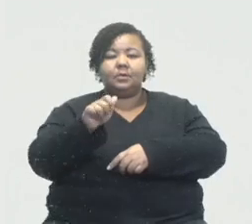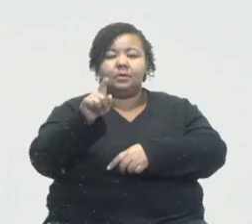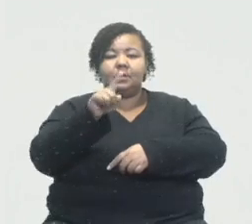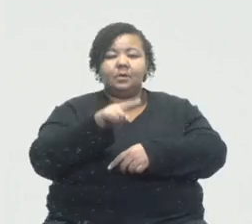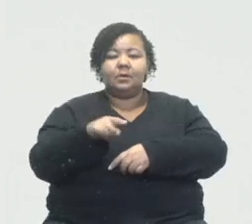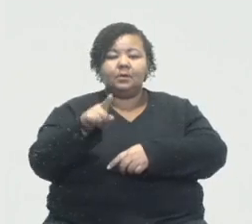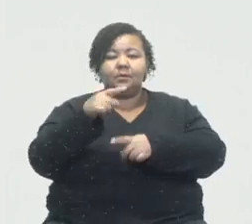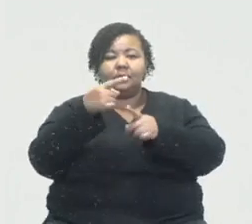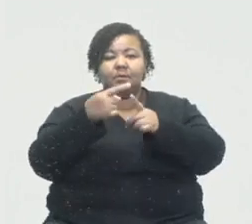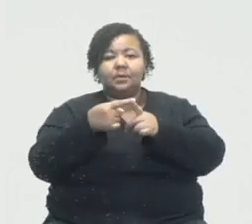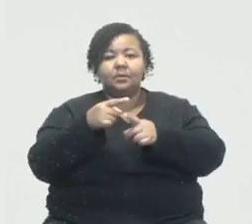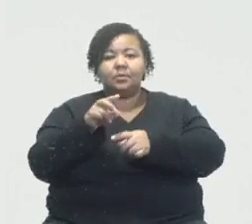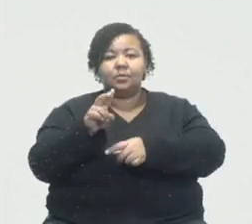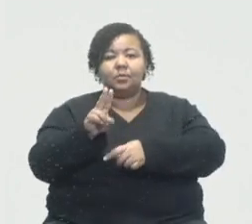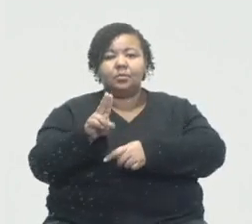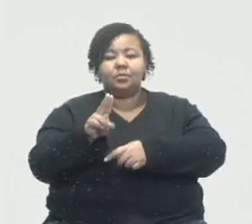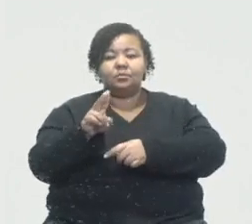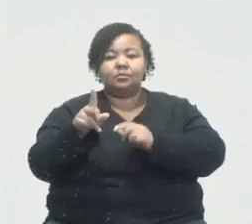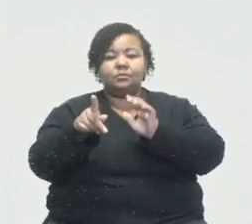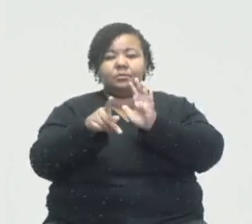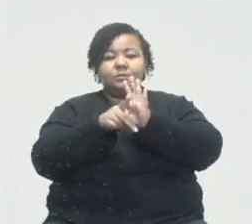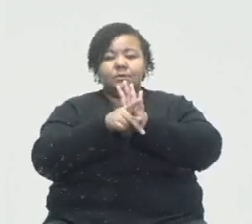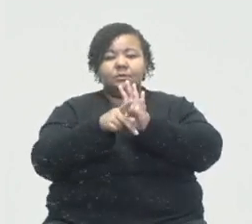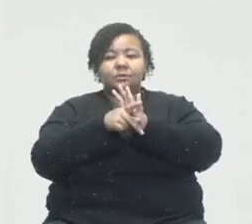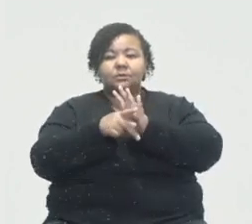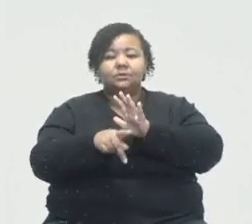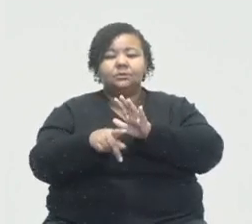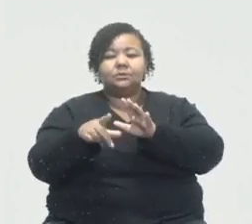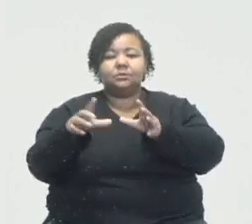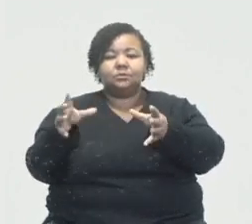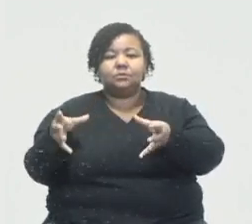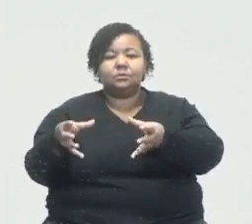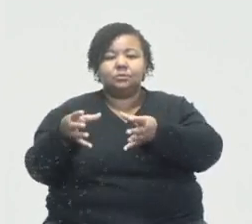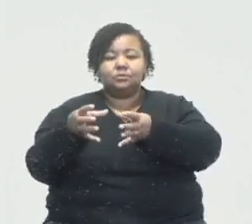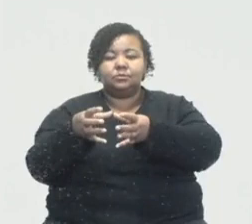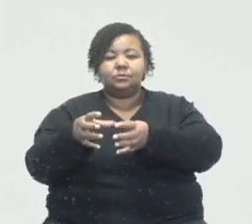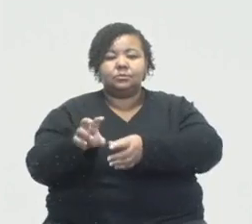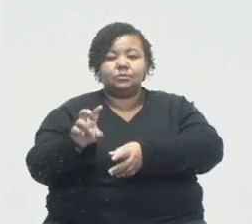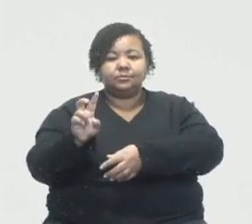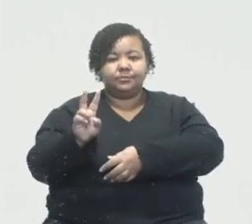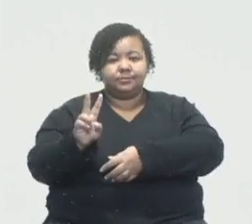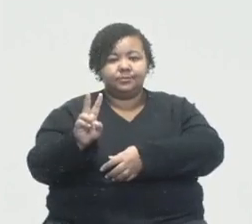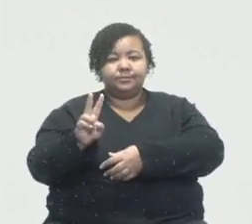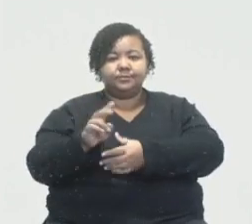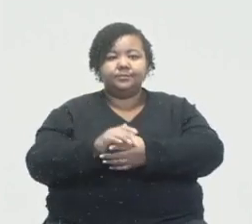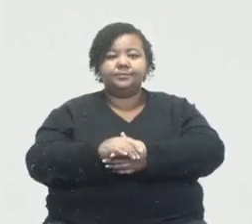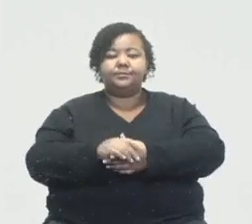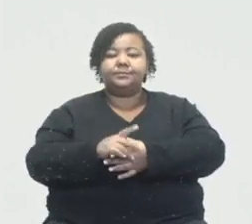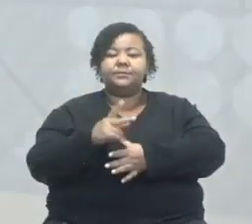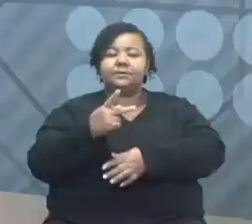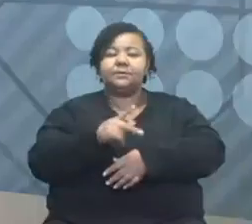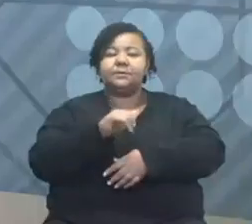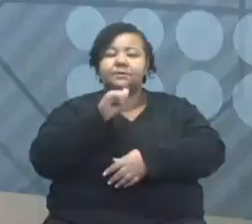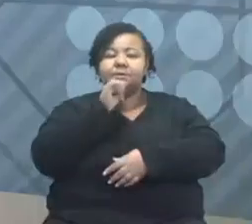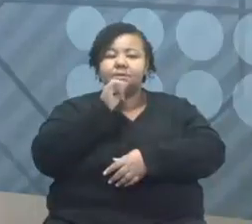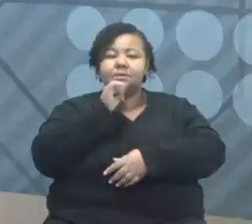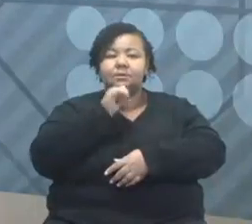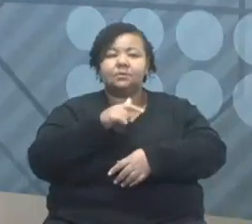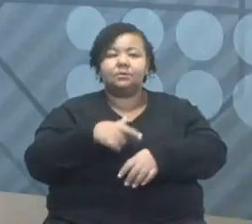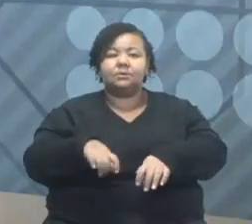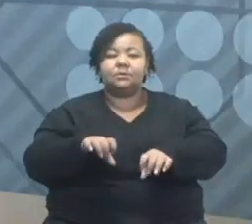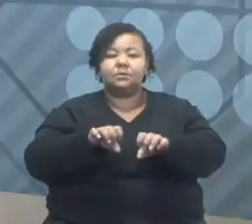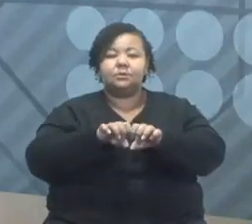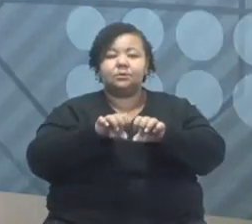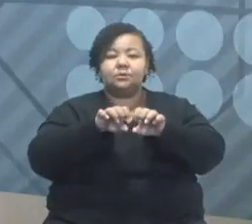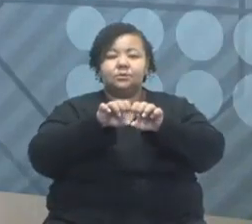dessa multiplicação por escalar, pertence também ao nosso conjunto V. Nesse caso, nós temos essa estrutura algébrica